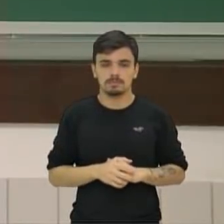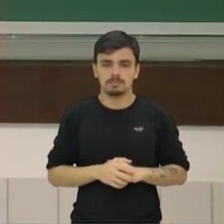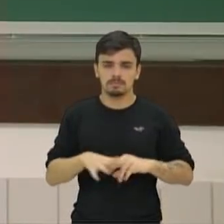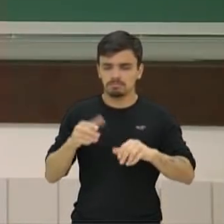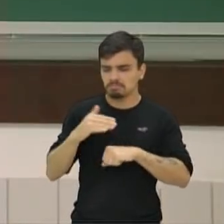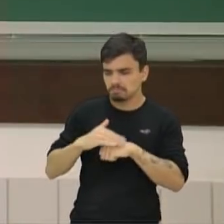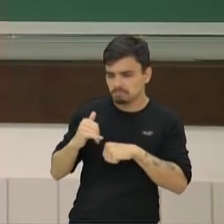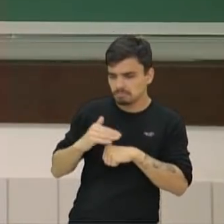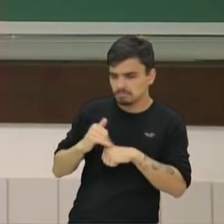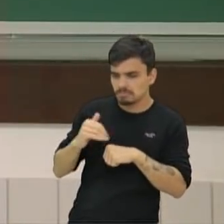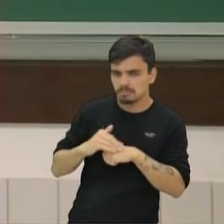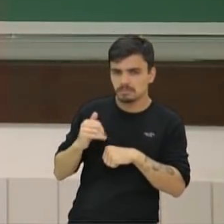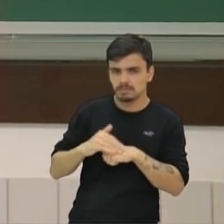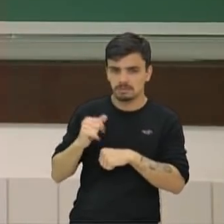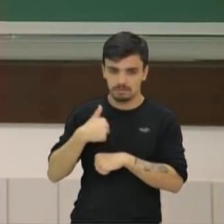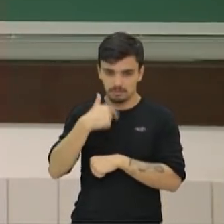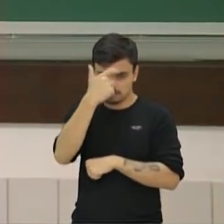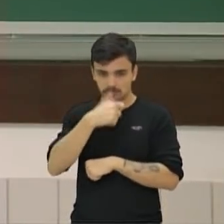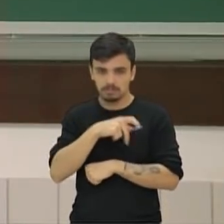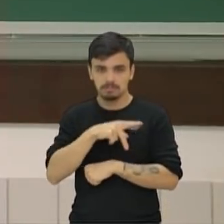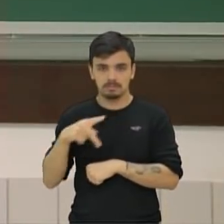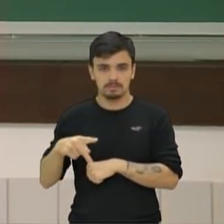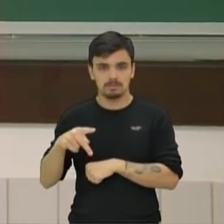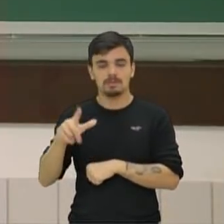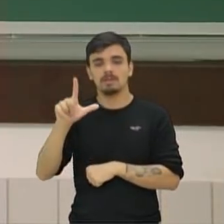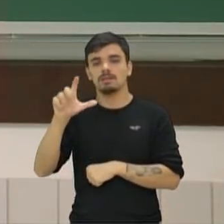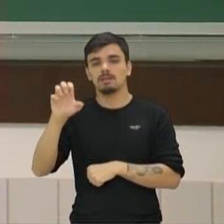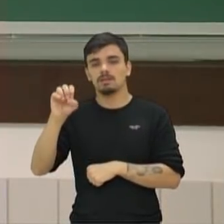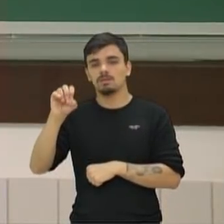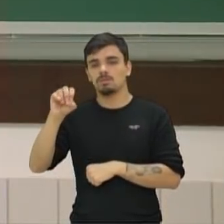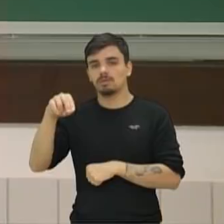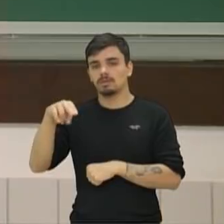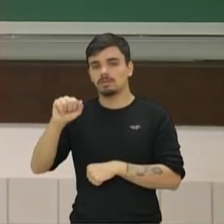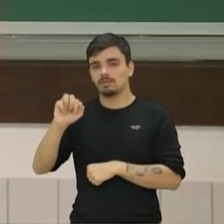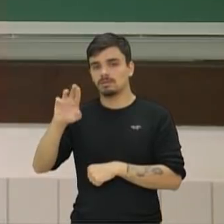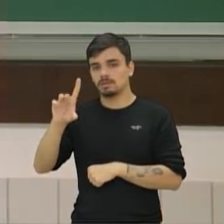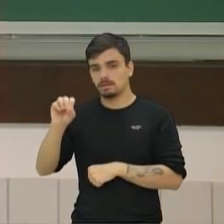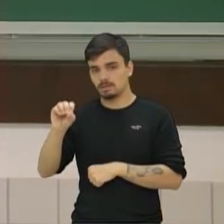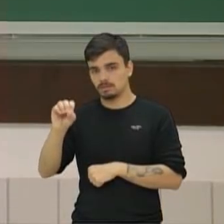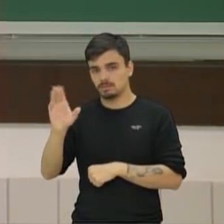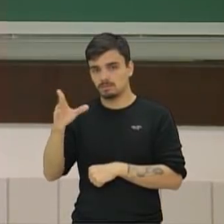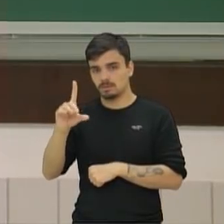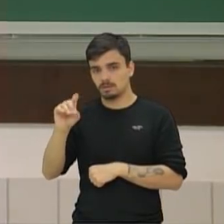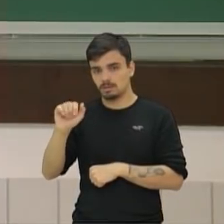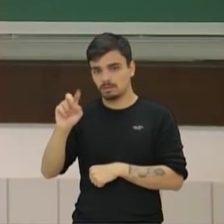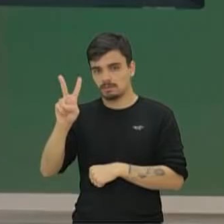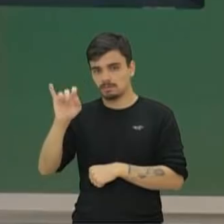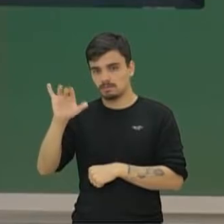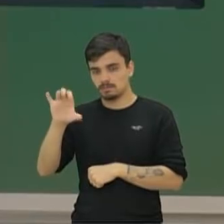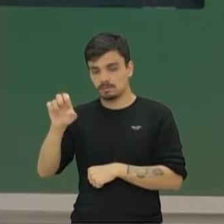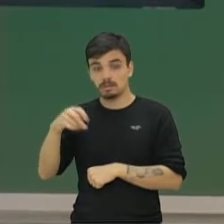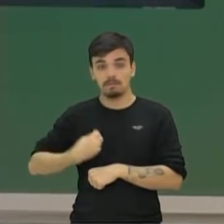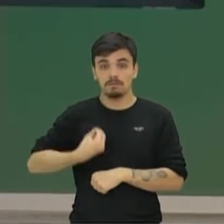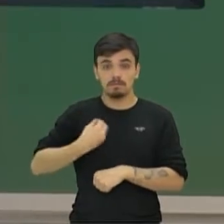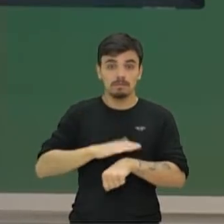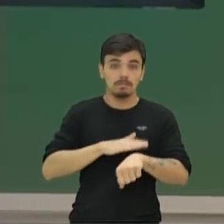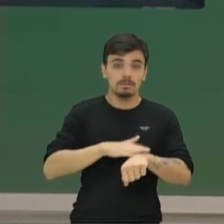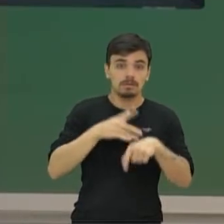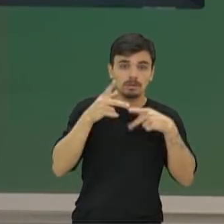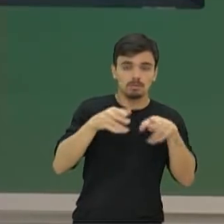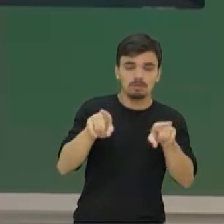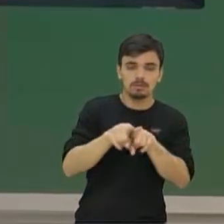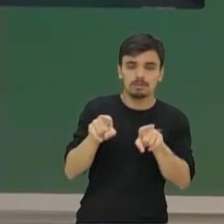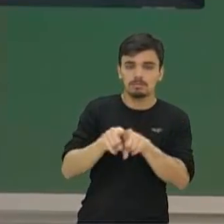queridinho, pelo menos o da professora, tá? Leonardo da Vinci. Vamos lá. Viveu na mesma época que Cristóvão